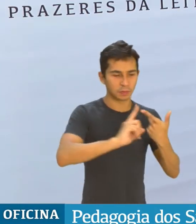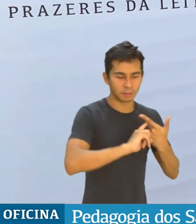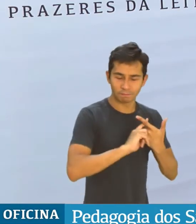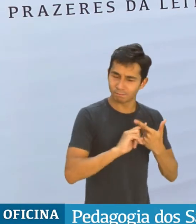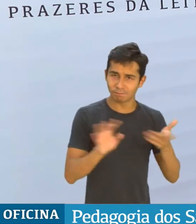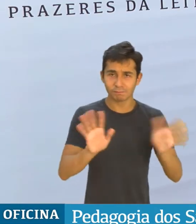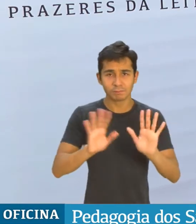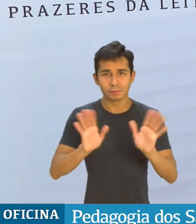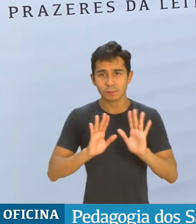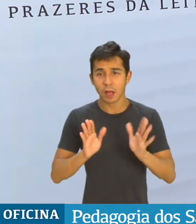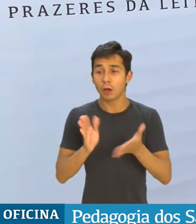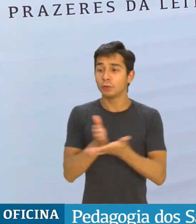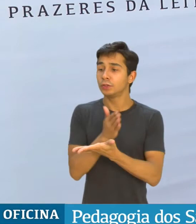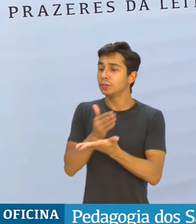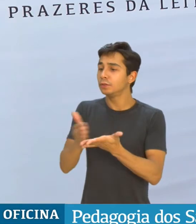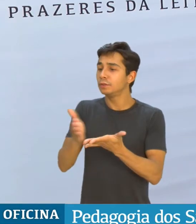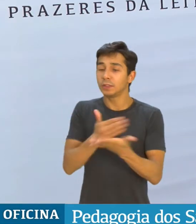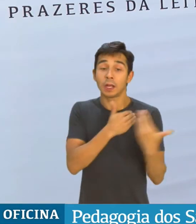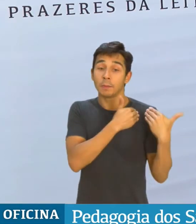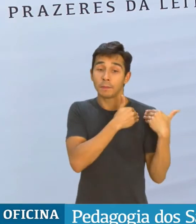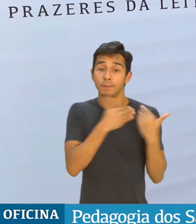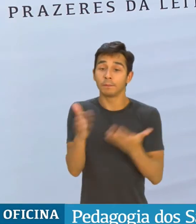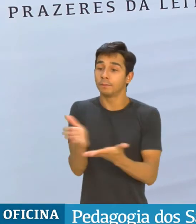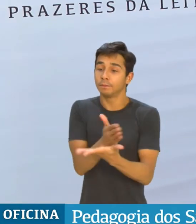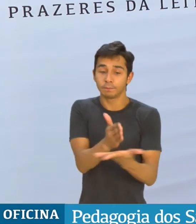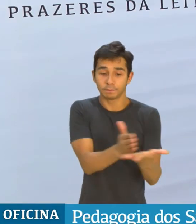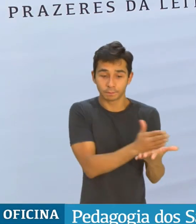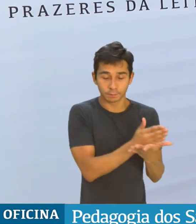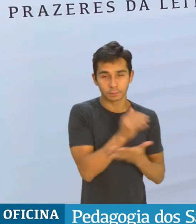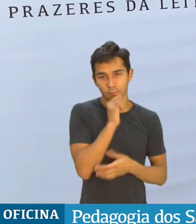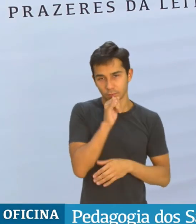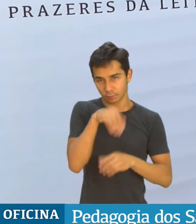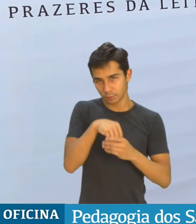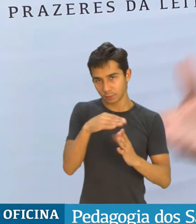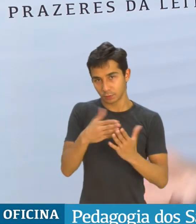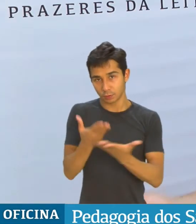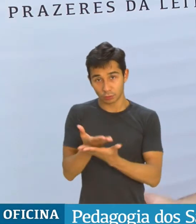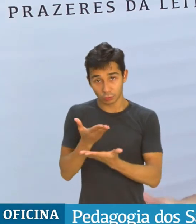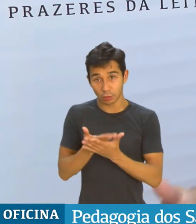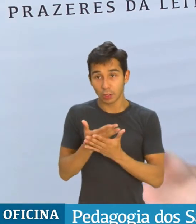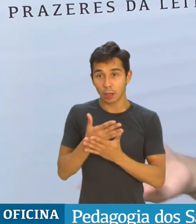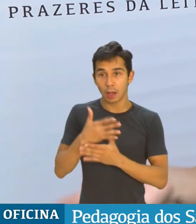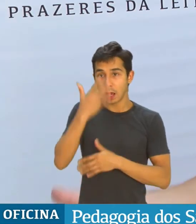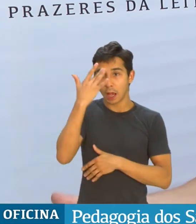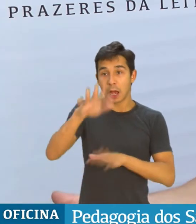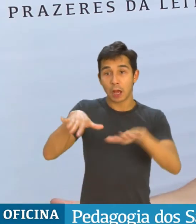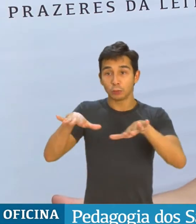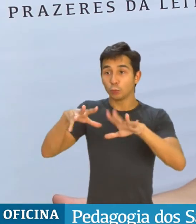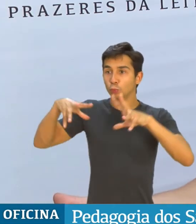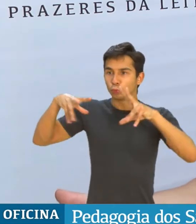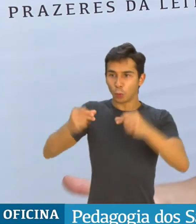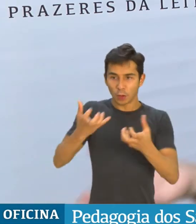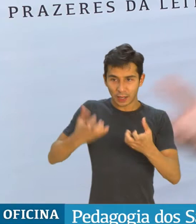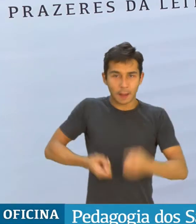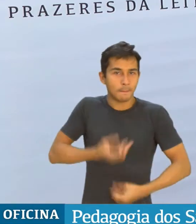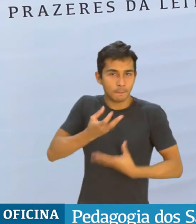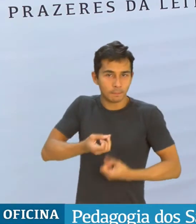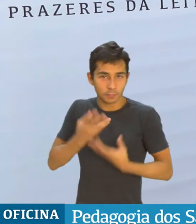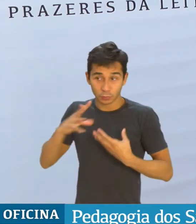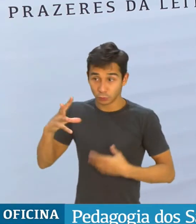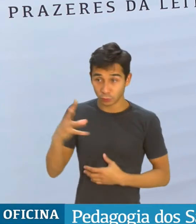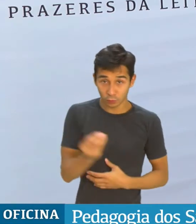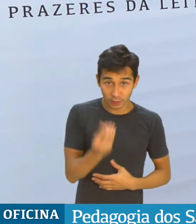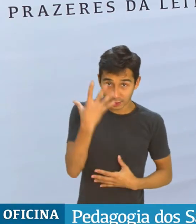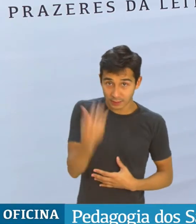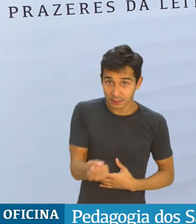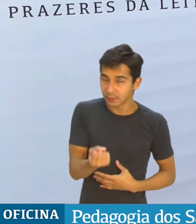tarefas. Numa escola, por exemplo, você pode... não são todos que querem recitar, não tem problema. O